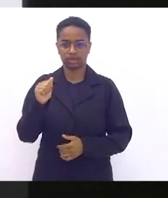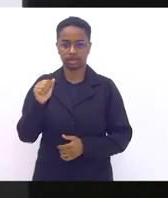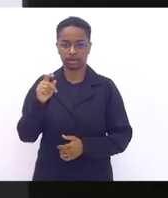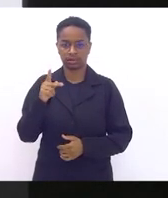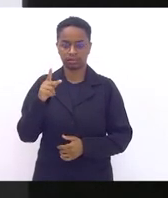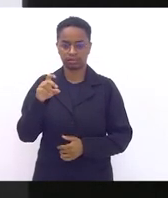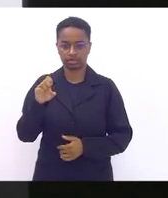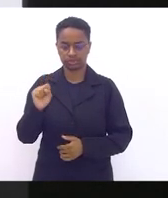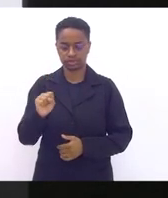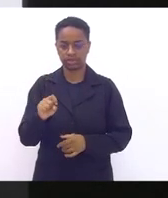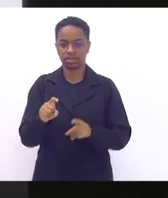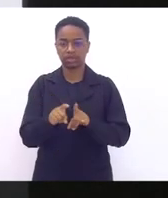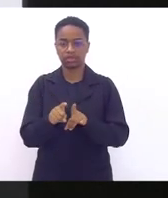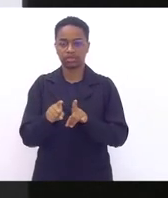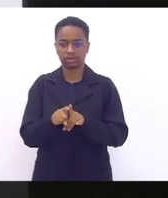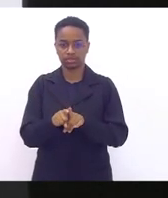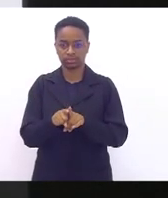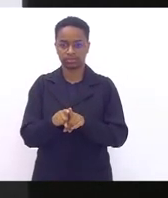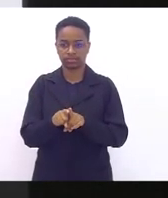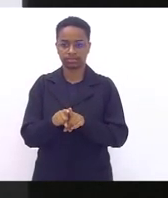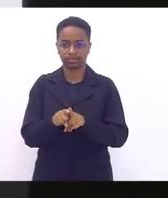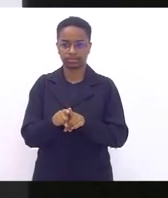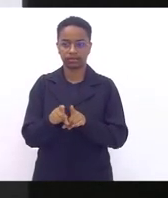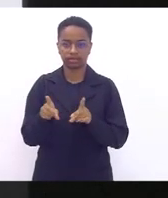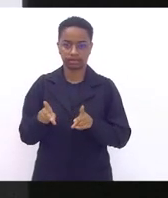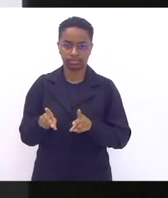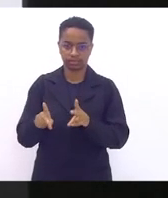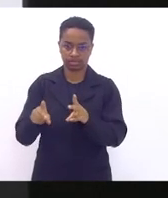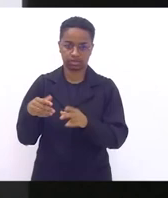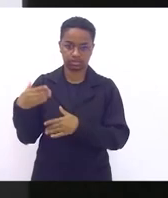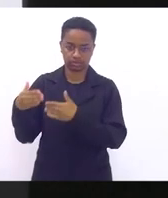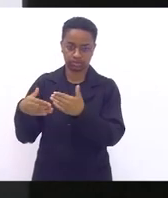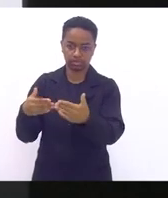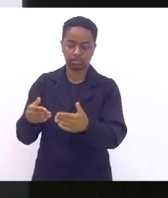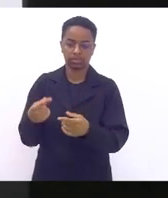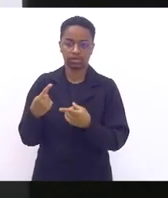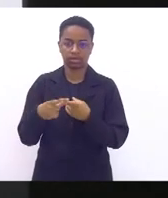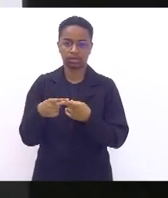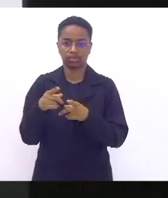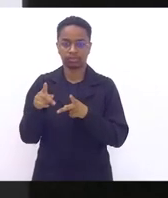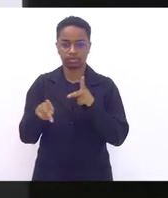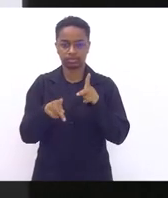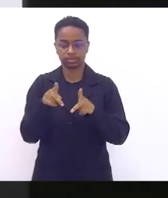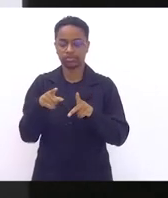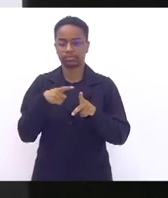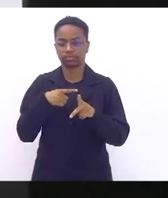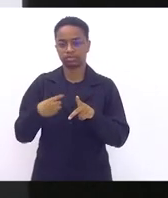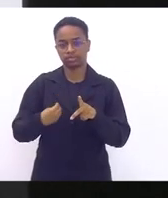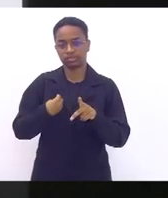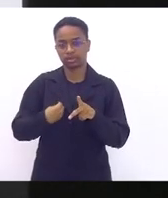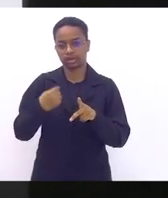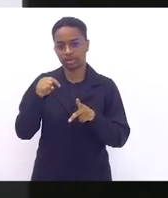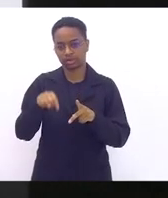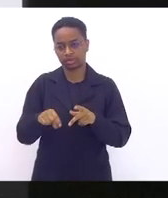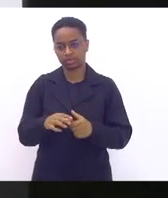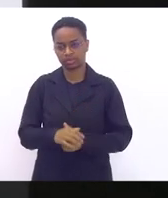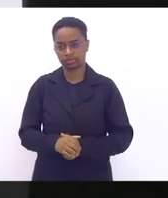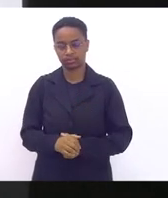que também já se encontra em... já está em andamento. Né? O pessoal da sociedade civil está aqui, né? O pessoal do CEDAPES...